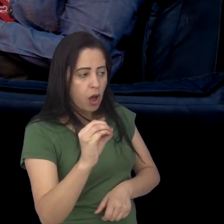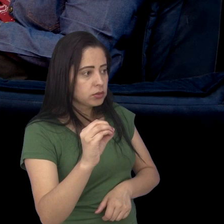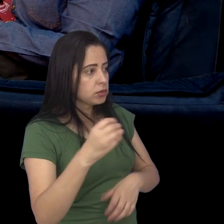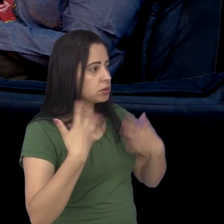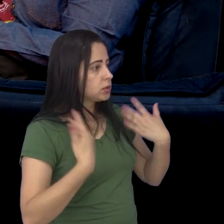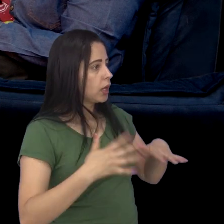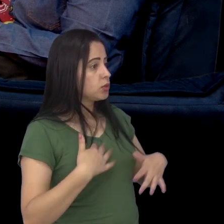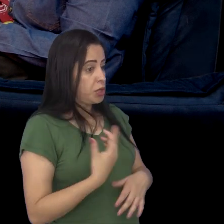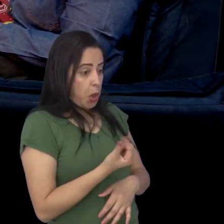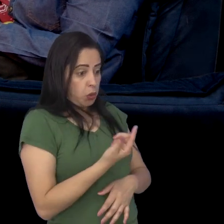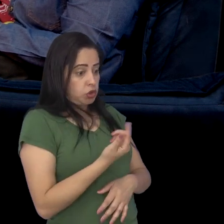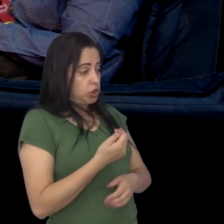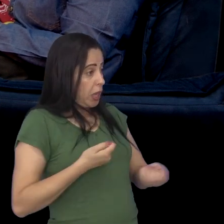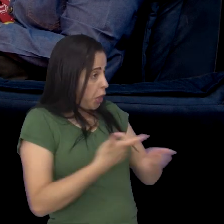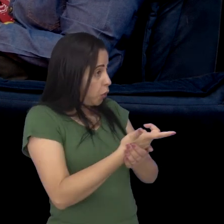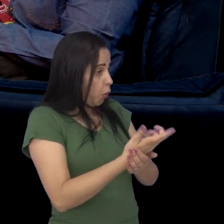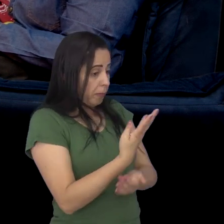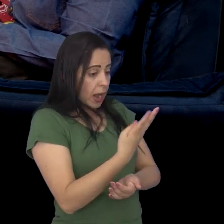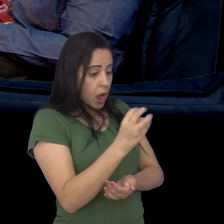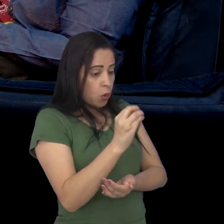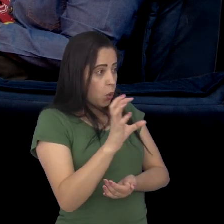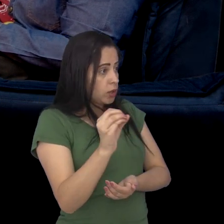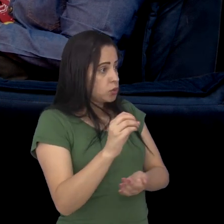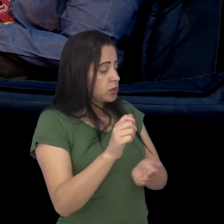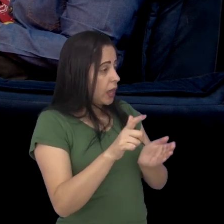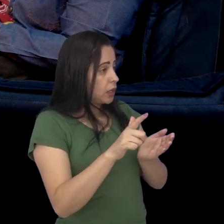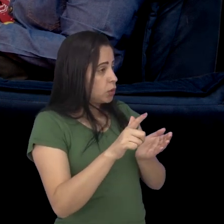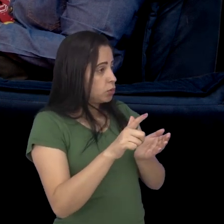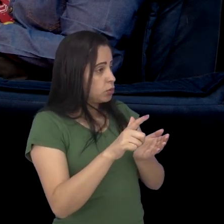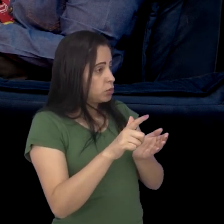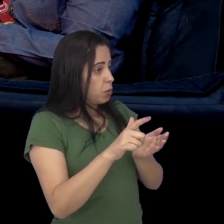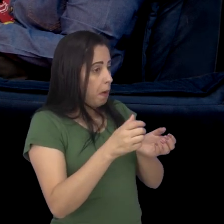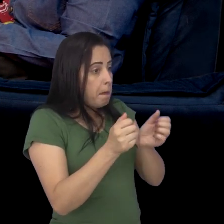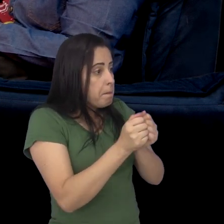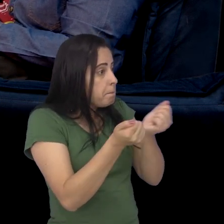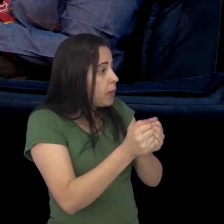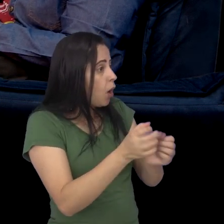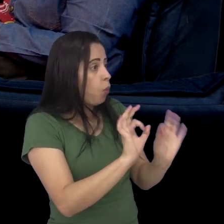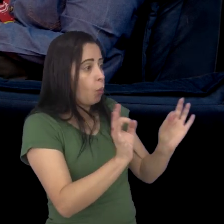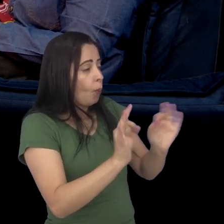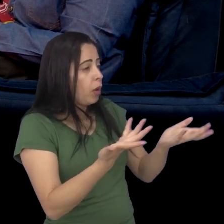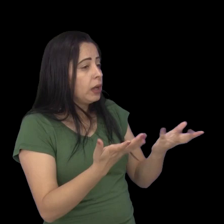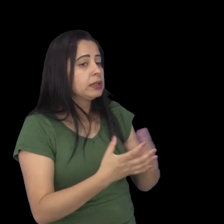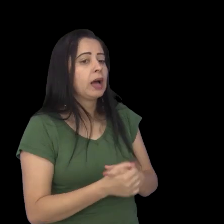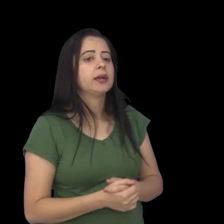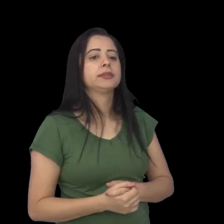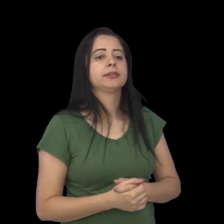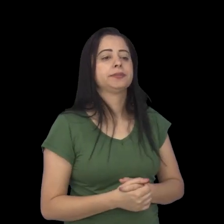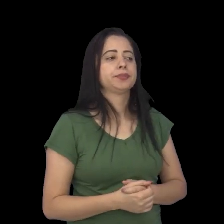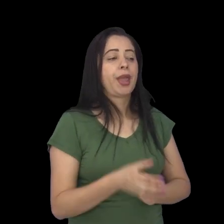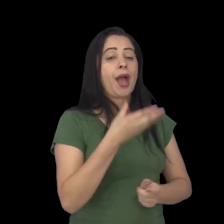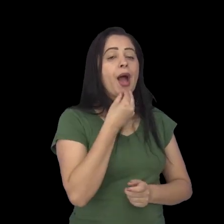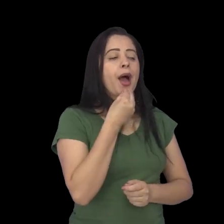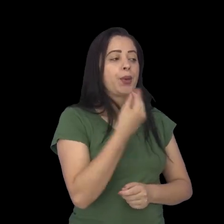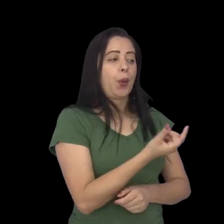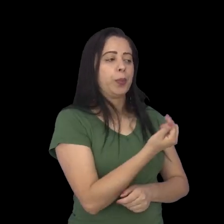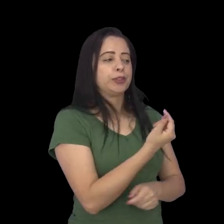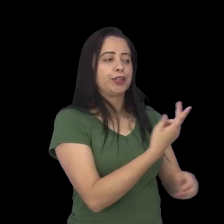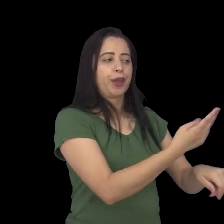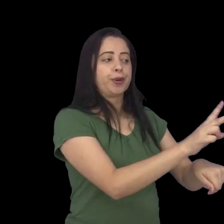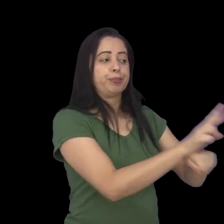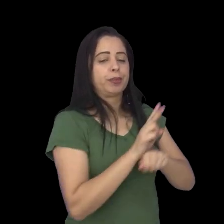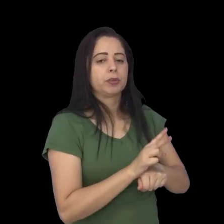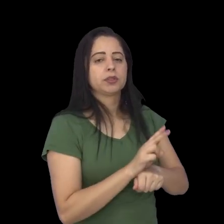Moça, eu não tenho dinheiro para comprar 400 pães. Aí eu te empresto. O rapaz nunca tinha me visto. Nossa. Me emprestou o dinheiro. Eu fui